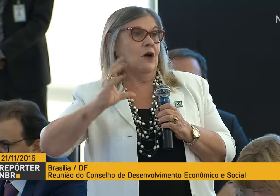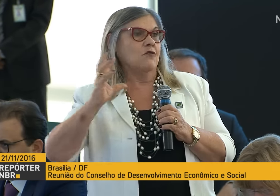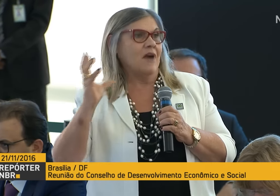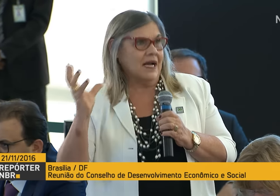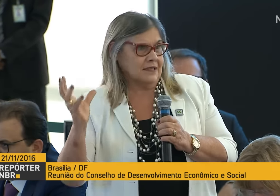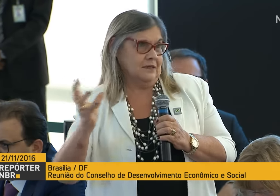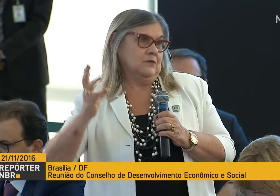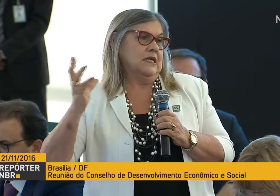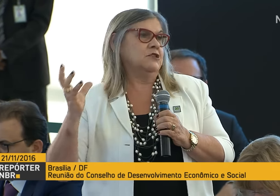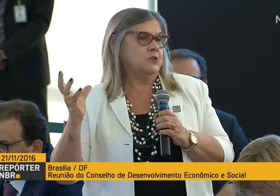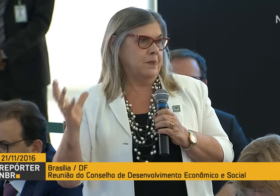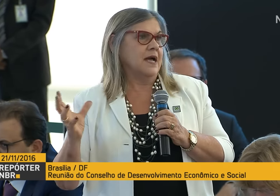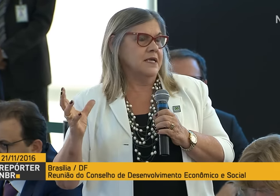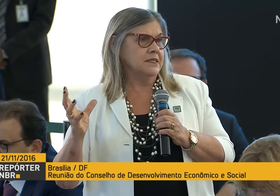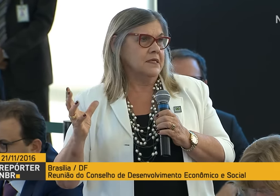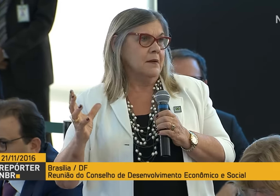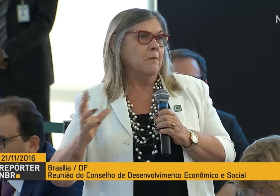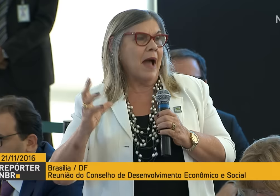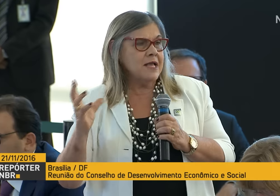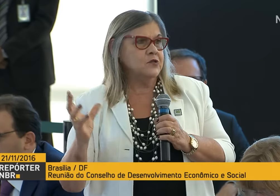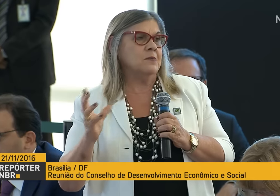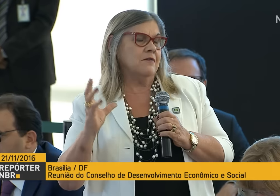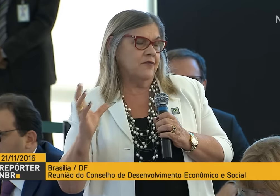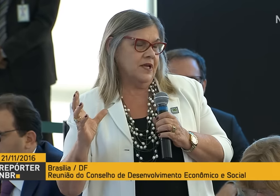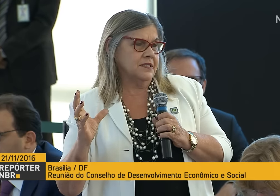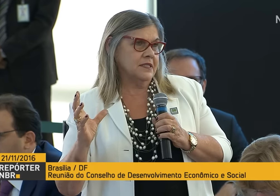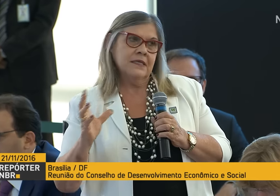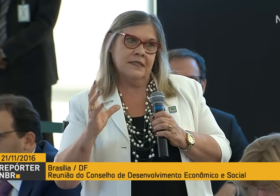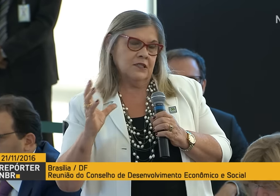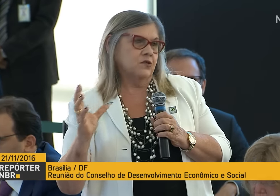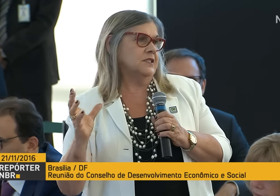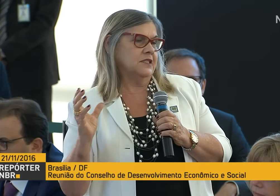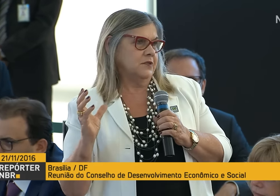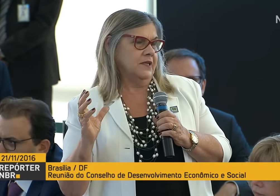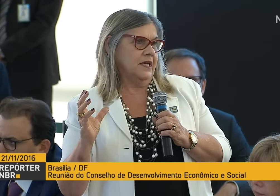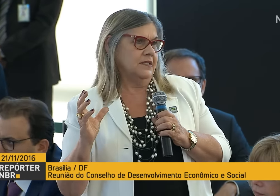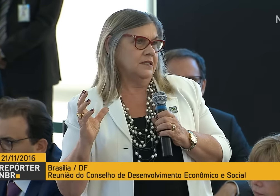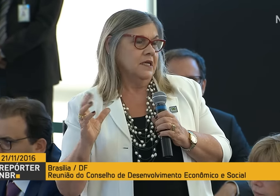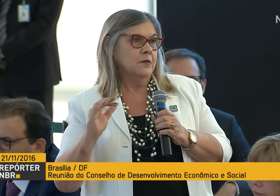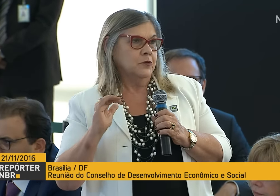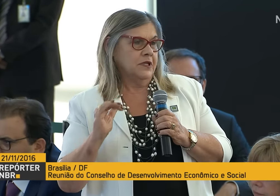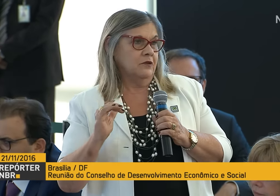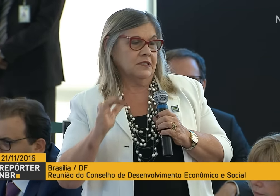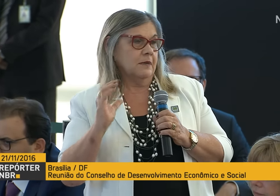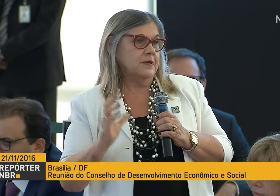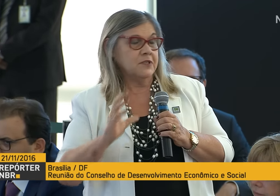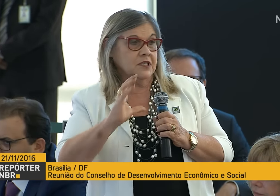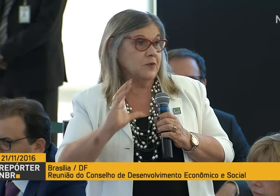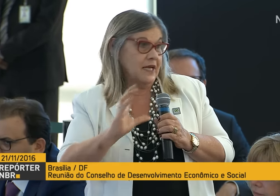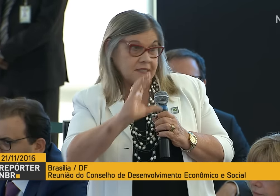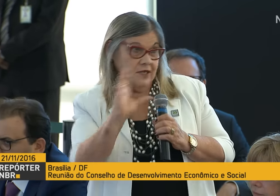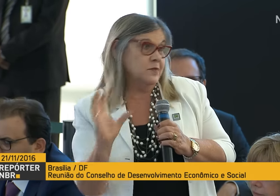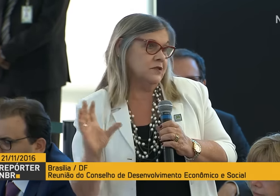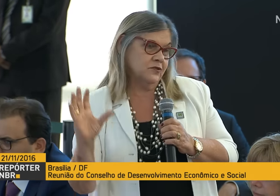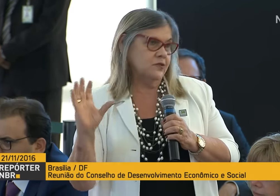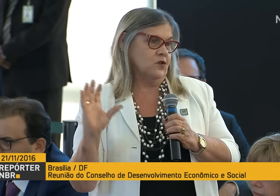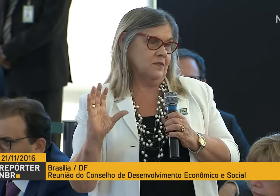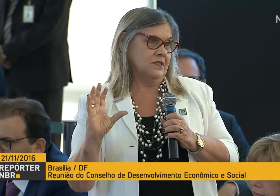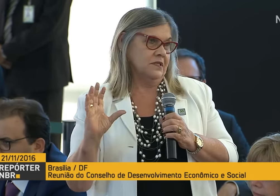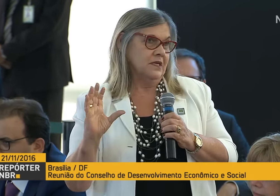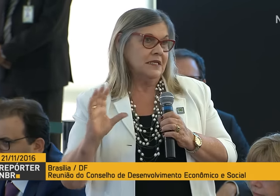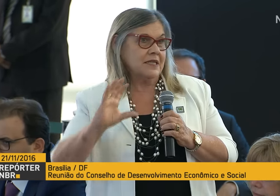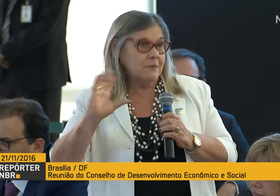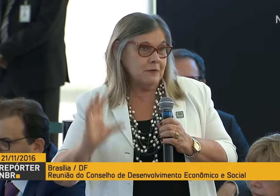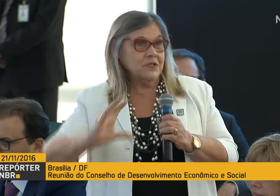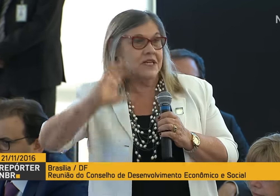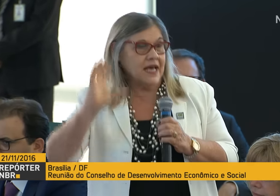tentando salvar este país, mais uma vez nas costas das mulheres, porque nós sabemos que as mulheres ganham menos do que os